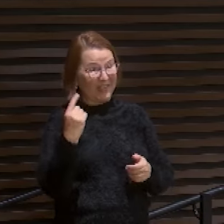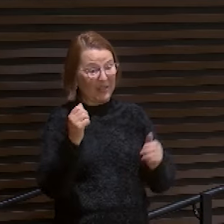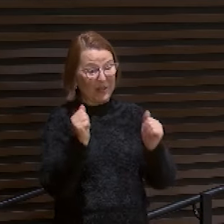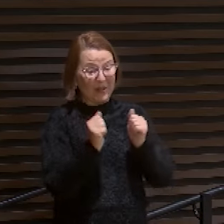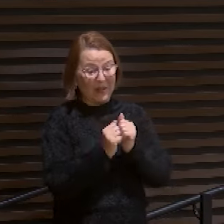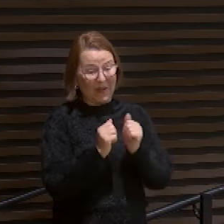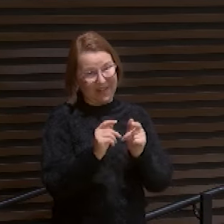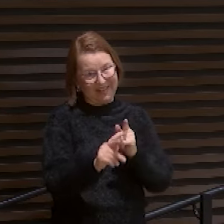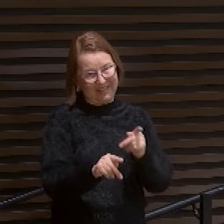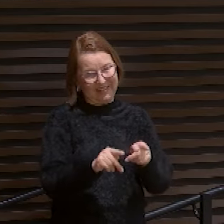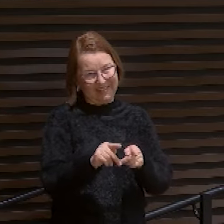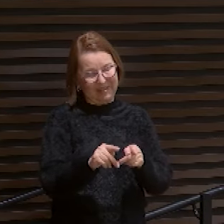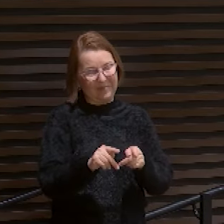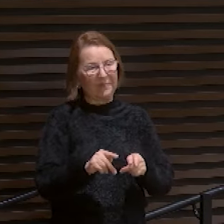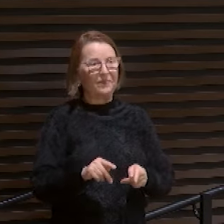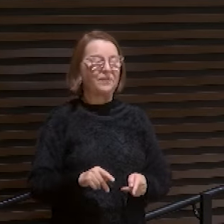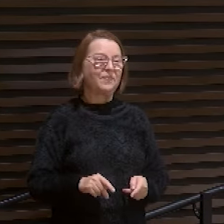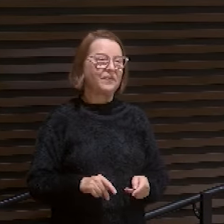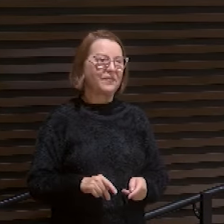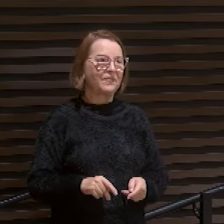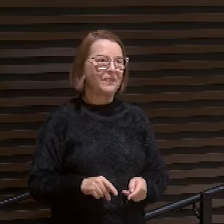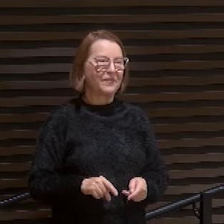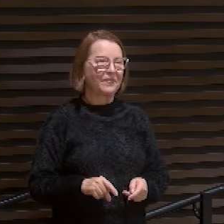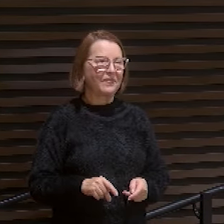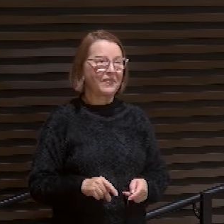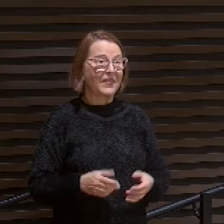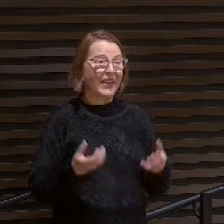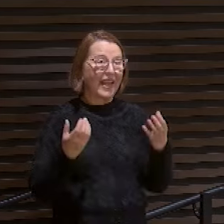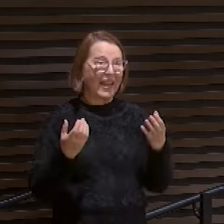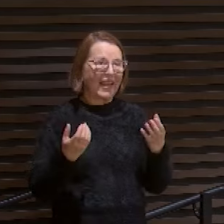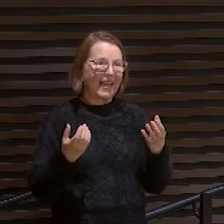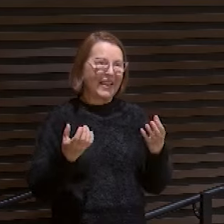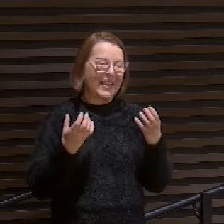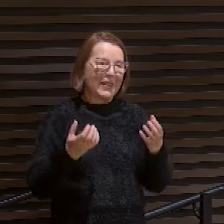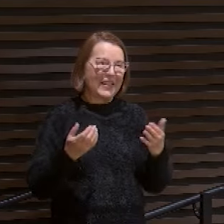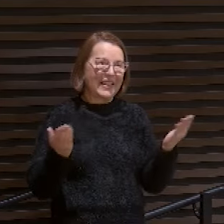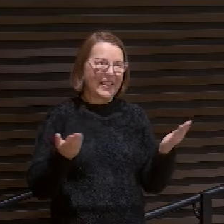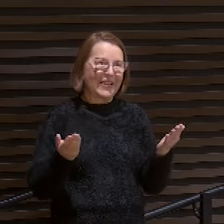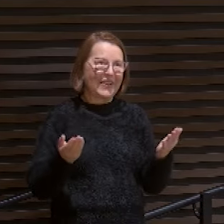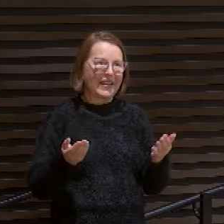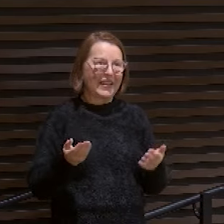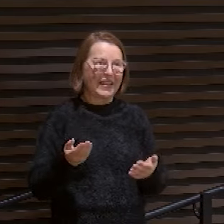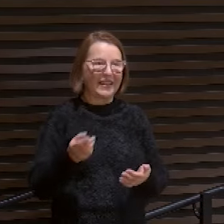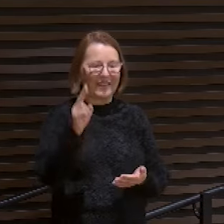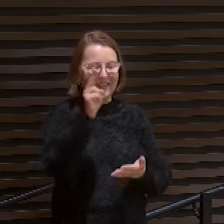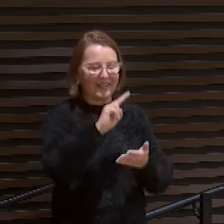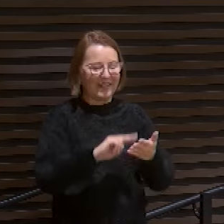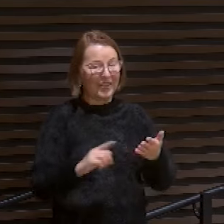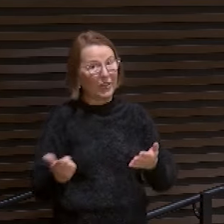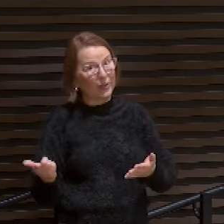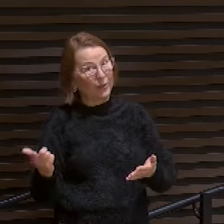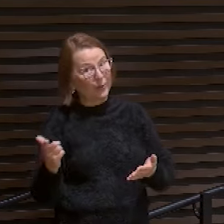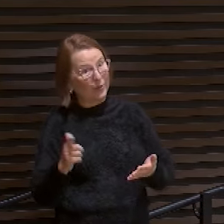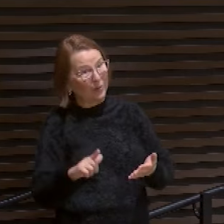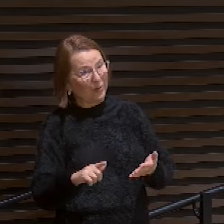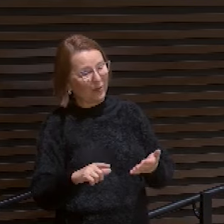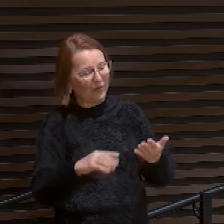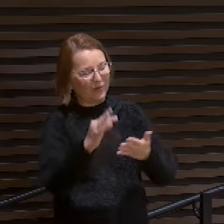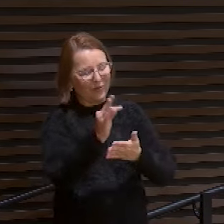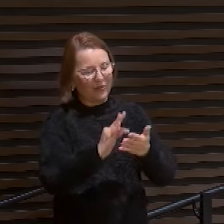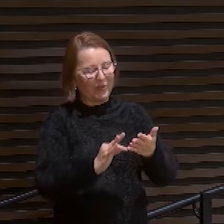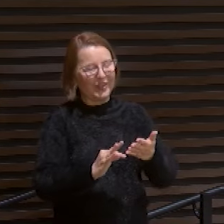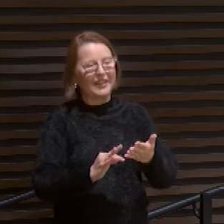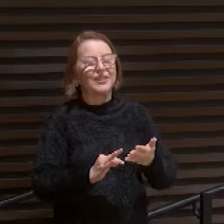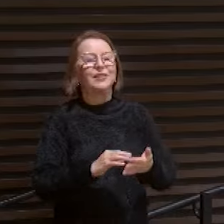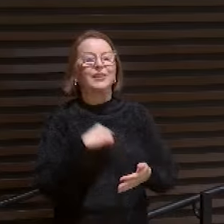humanidade. E eu quero agora voltar a ler o texto que nós lemos 2 vezes já.